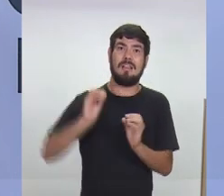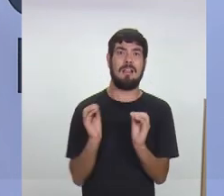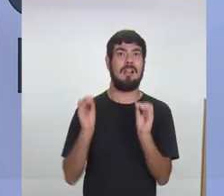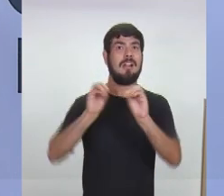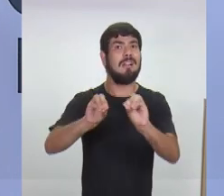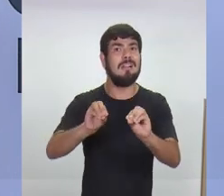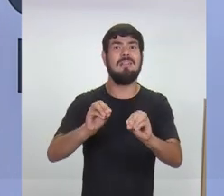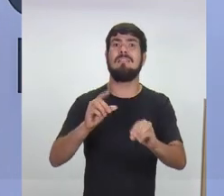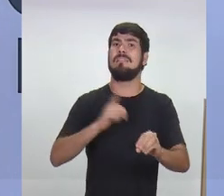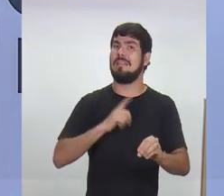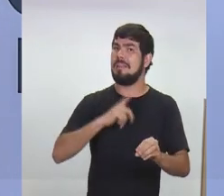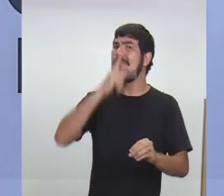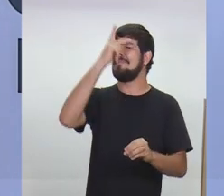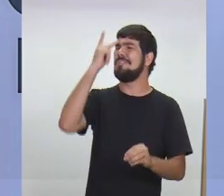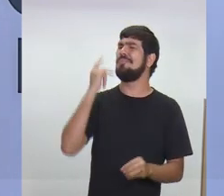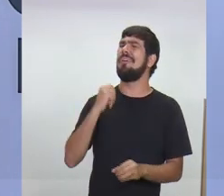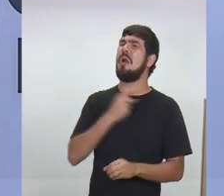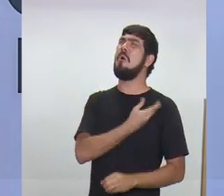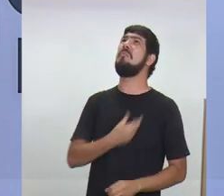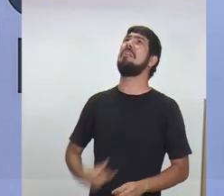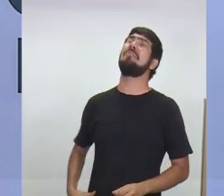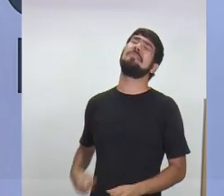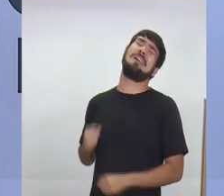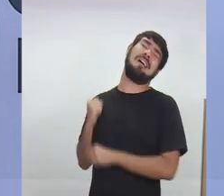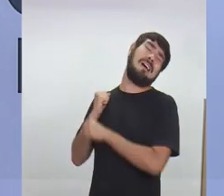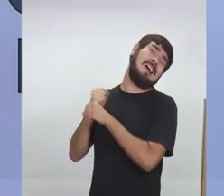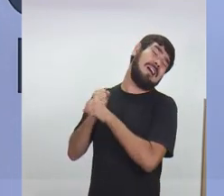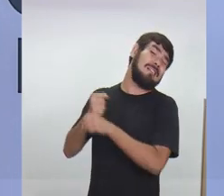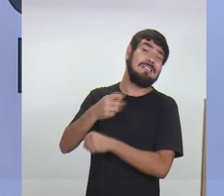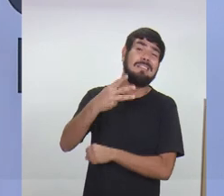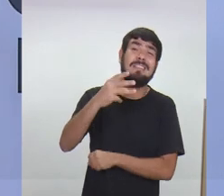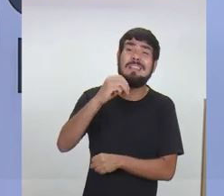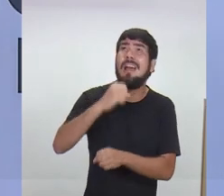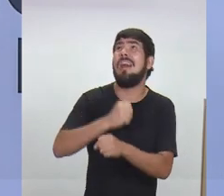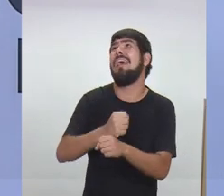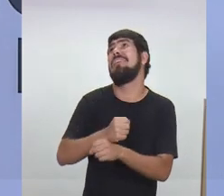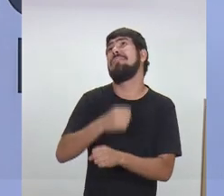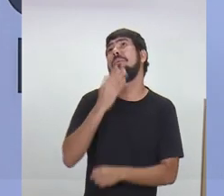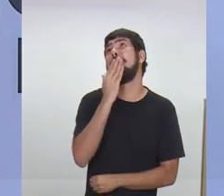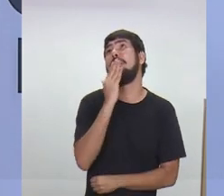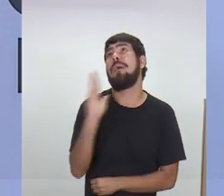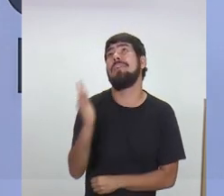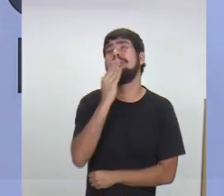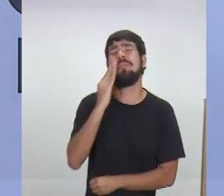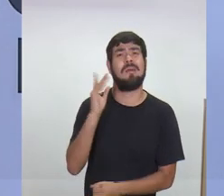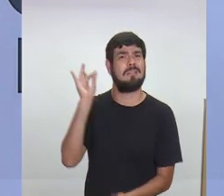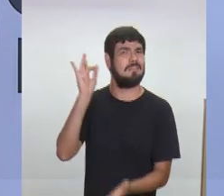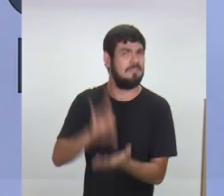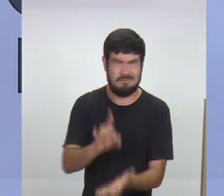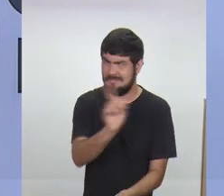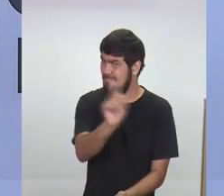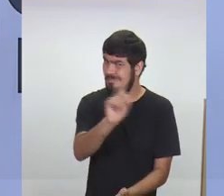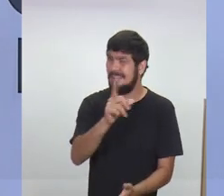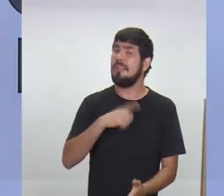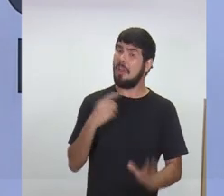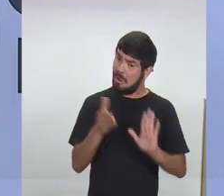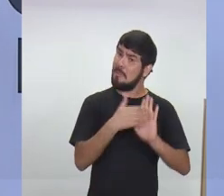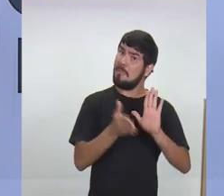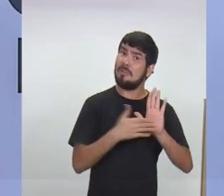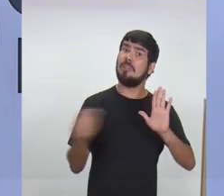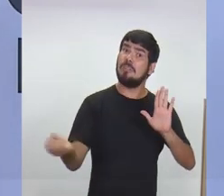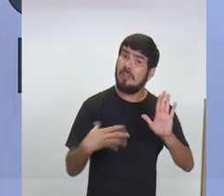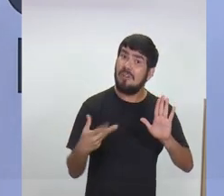tem gente que está no poder há muitos anos está há mais de 30 anos que promete promete e não cumpre e nós estamos aqui com a proposta do